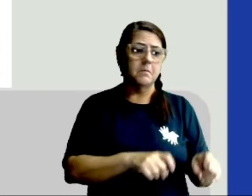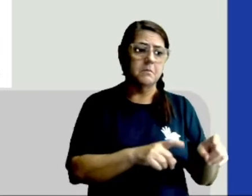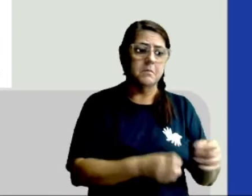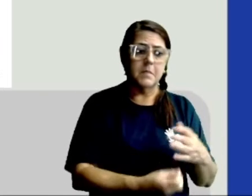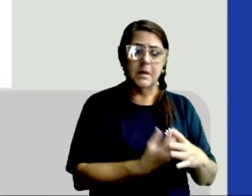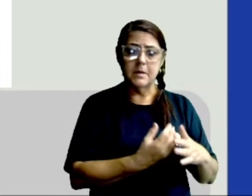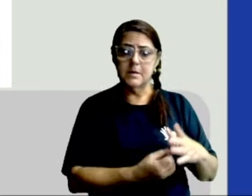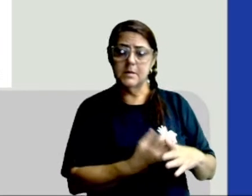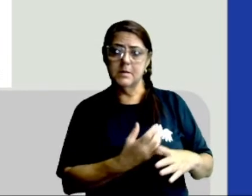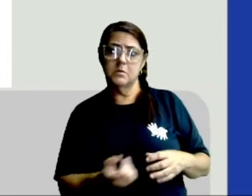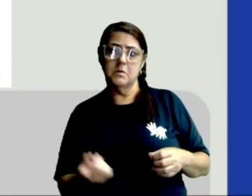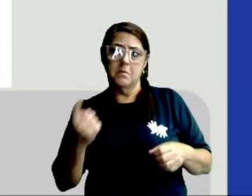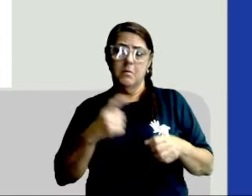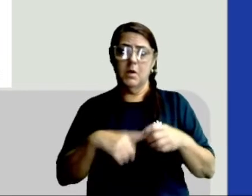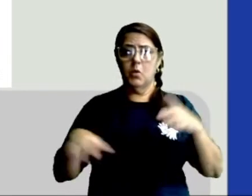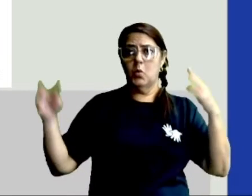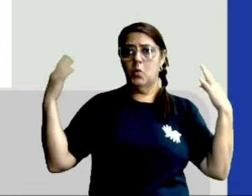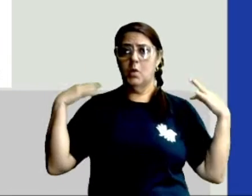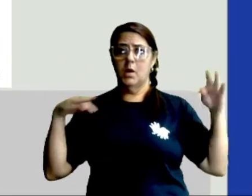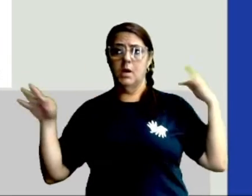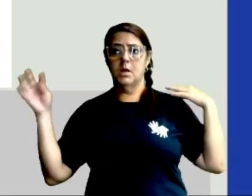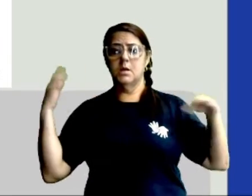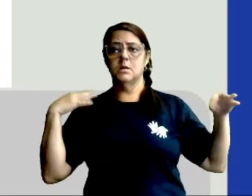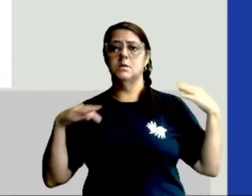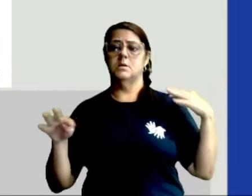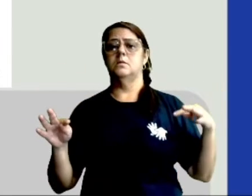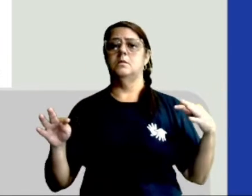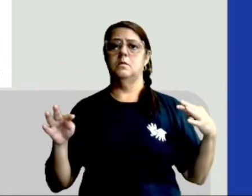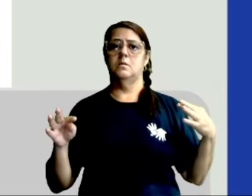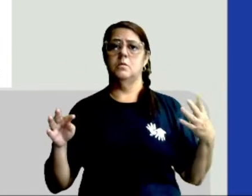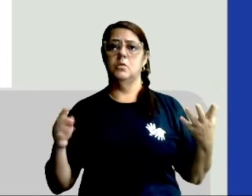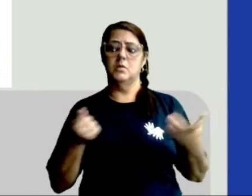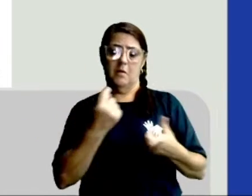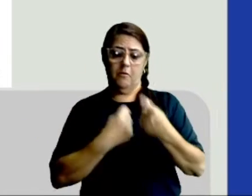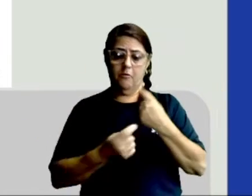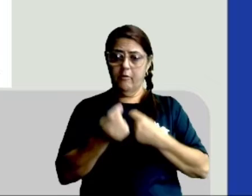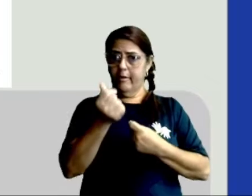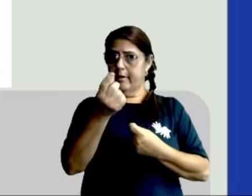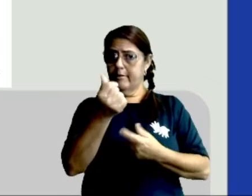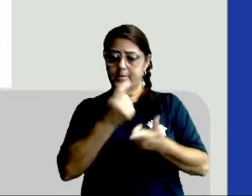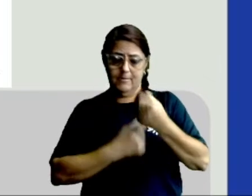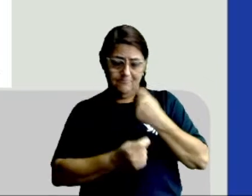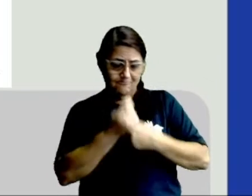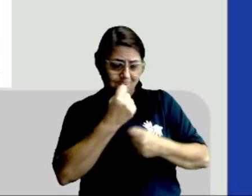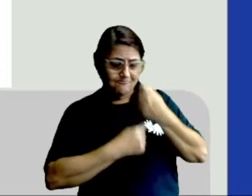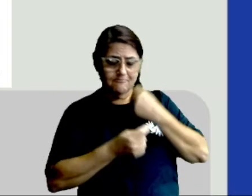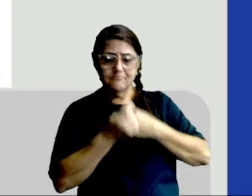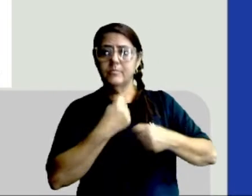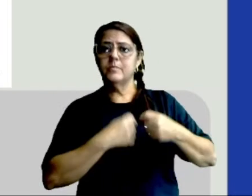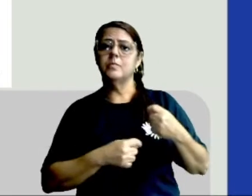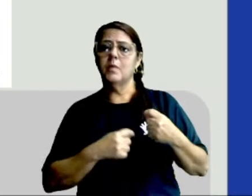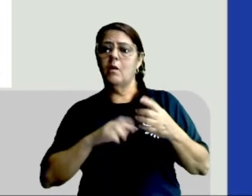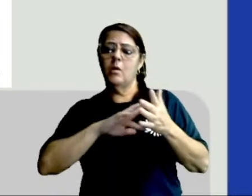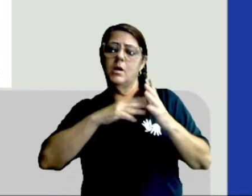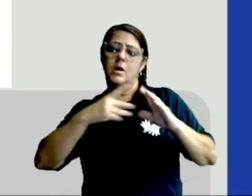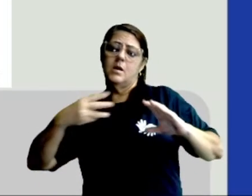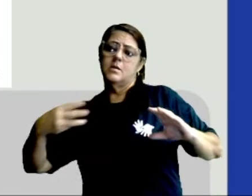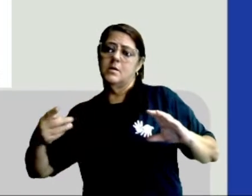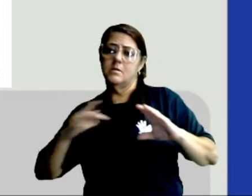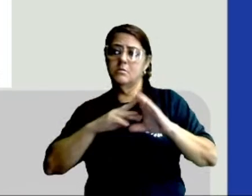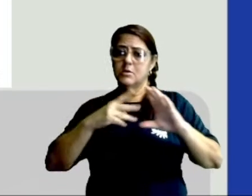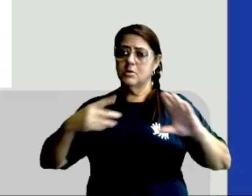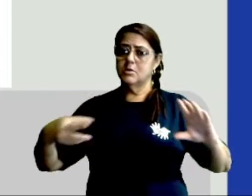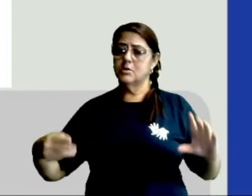elas são muito voltadas para o turismo e para o sistema financeiro. Então, são as características